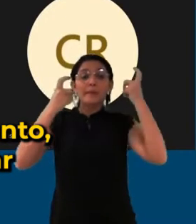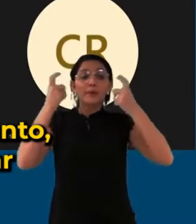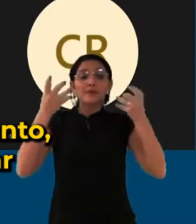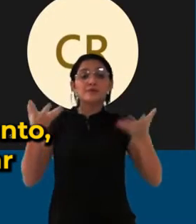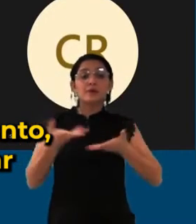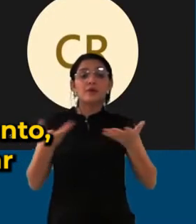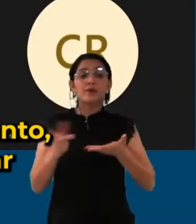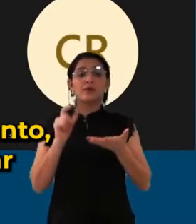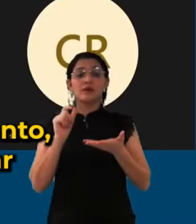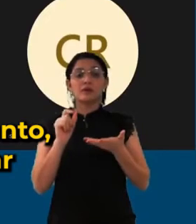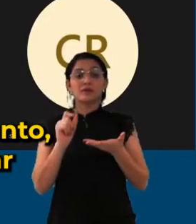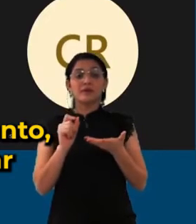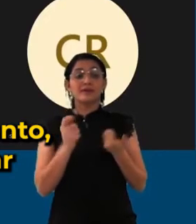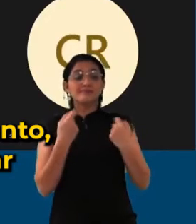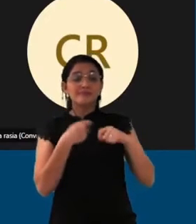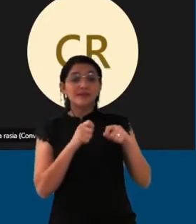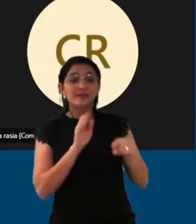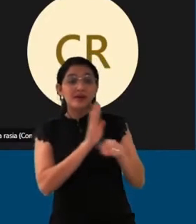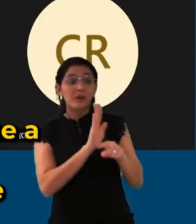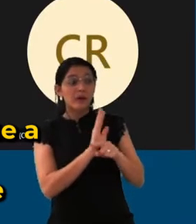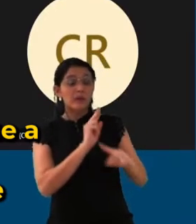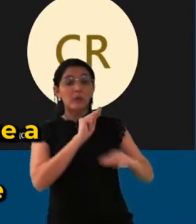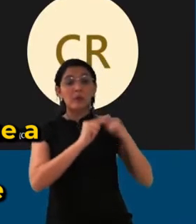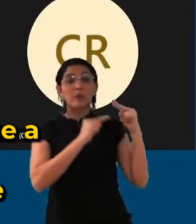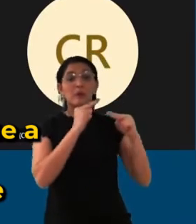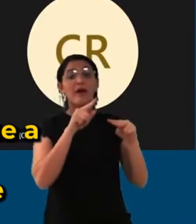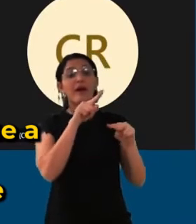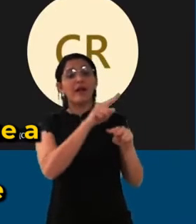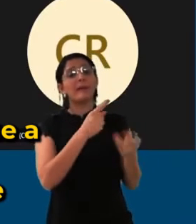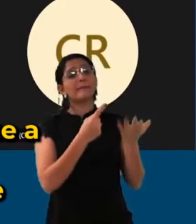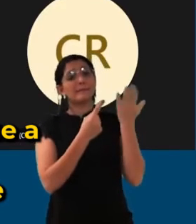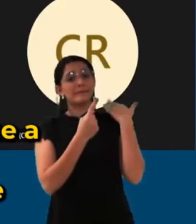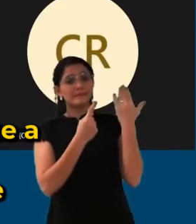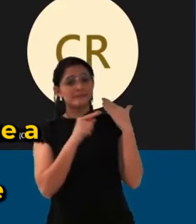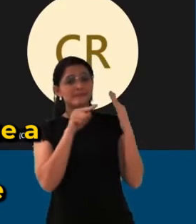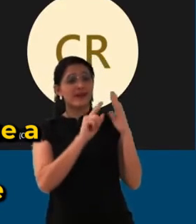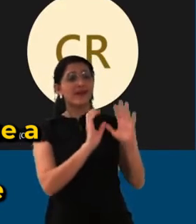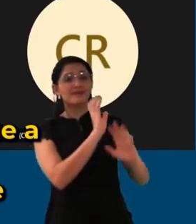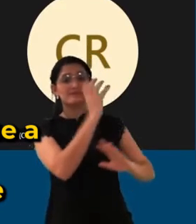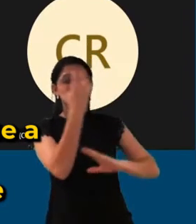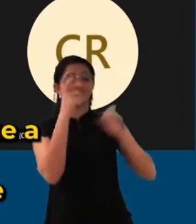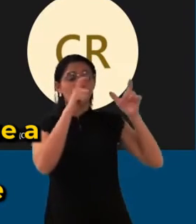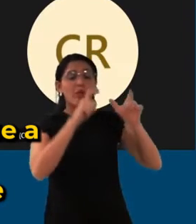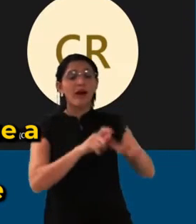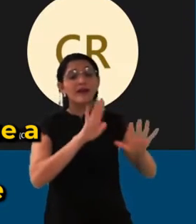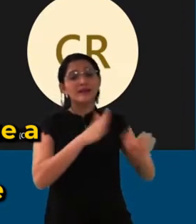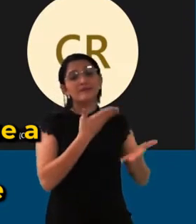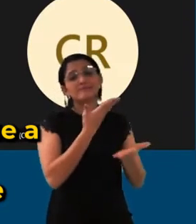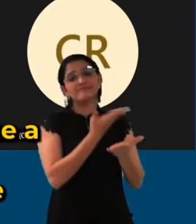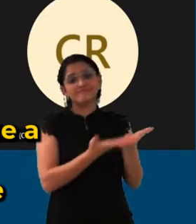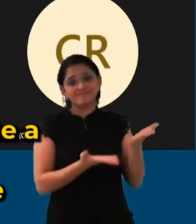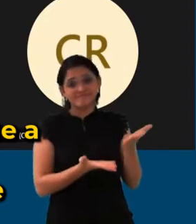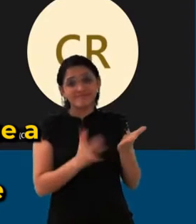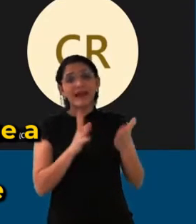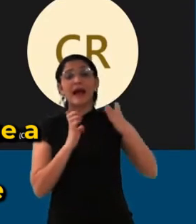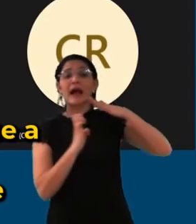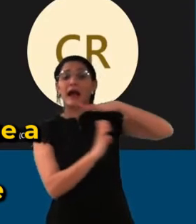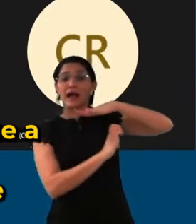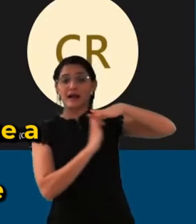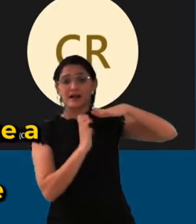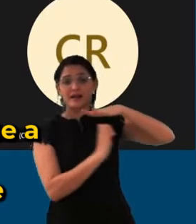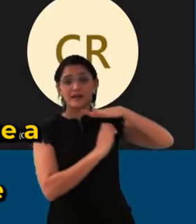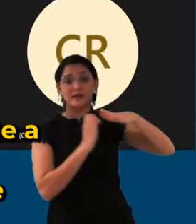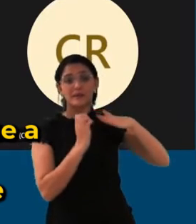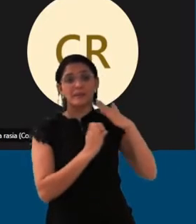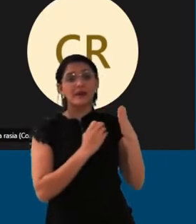é recuperar efetivamente o dano que já está ocasionado na área, né? Que a empresa, inclusive, fala que é um dano